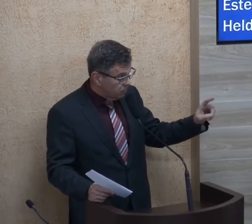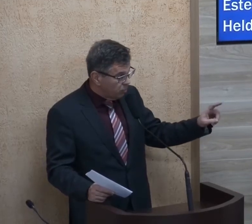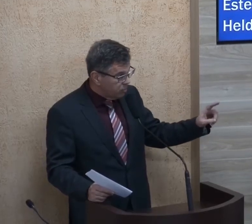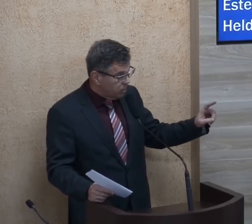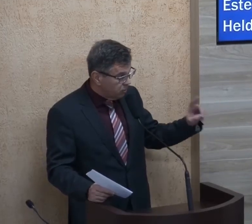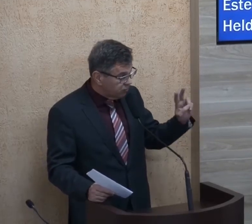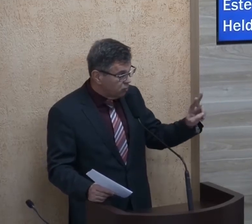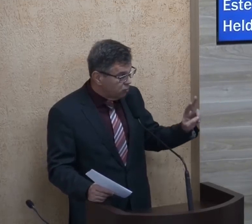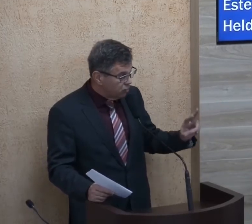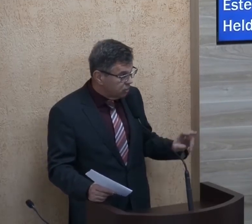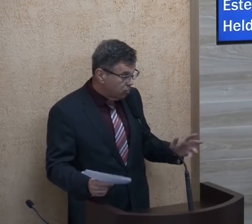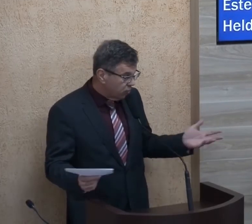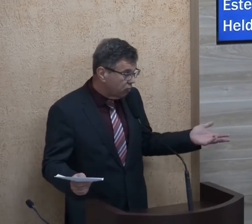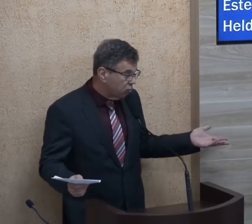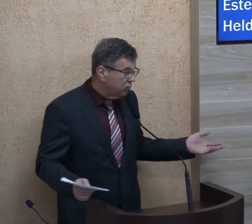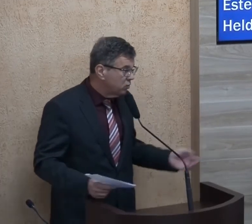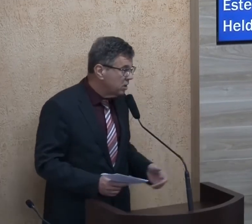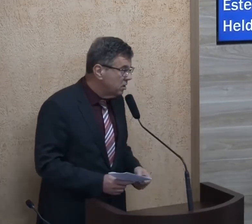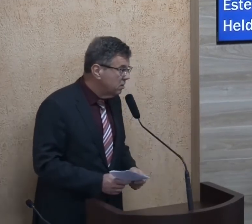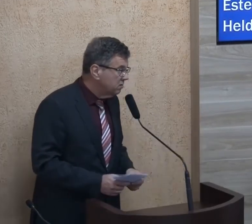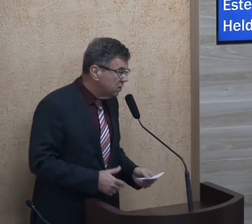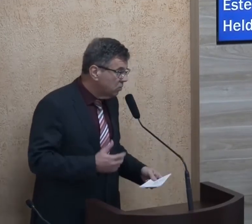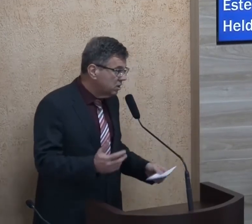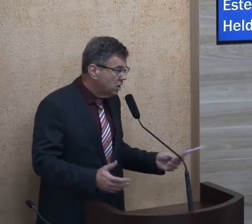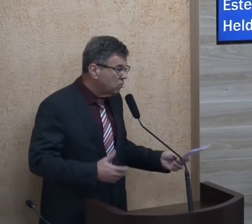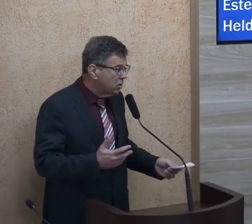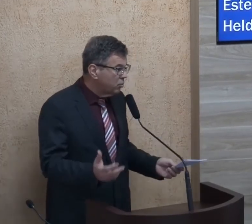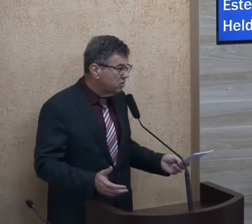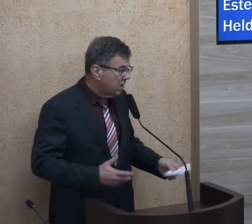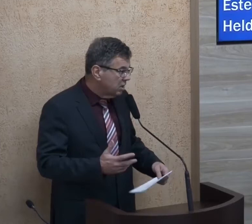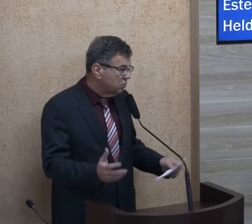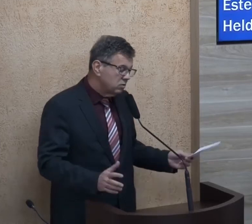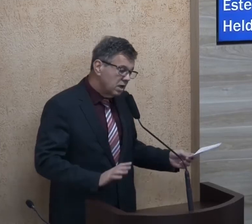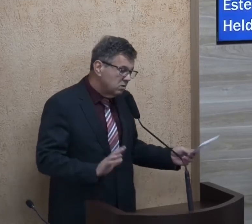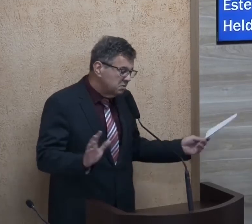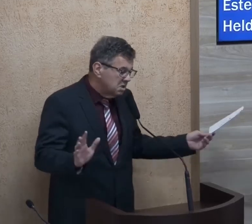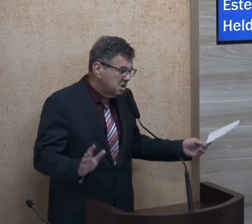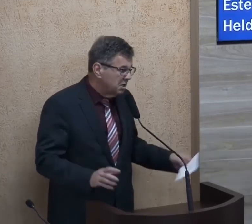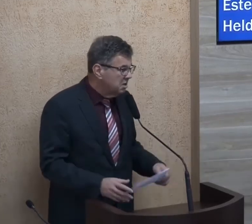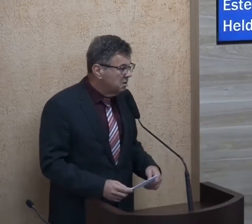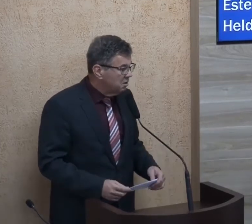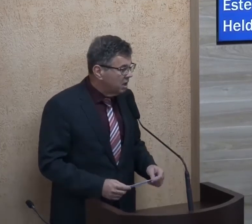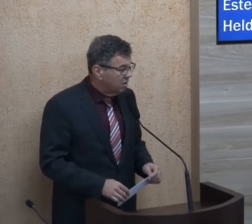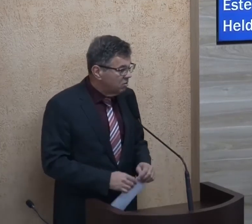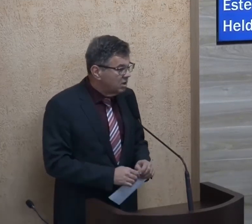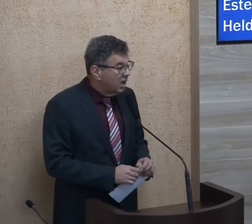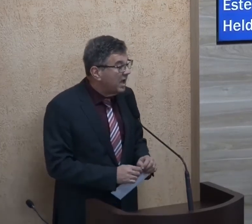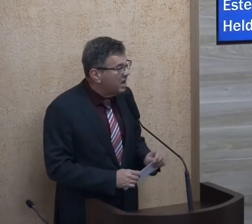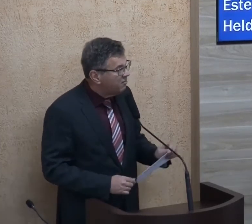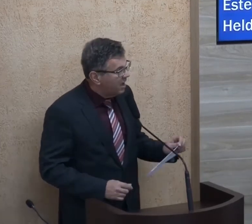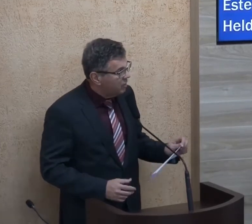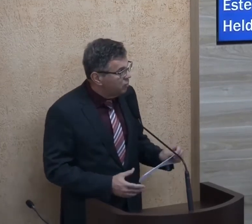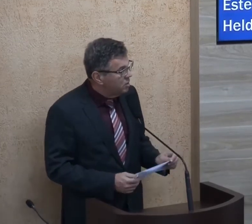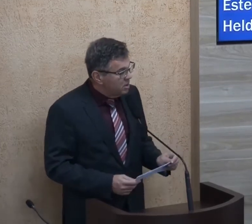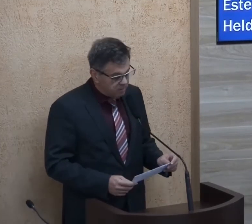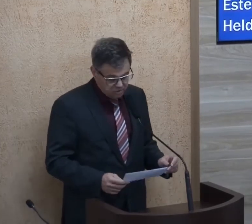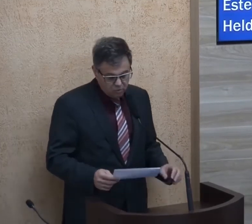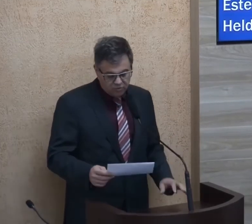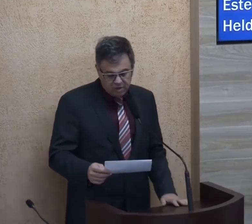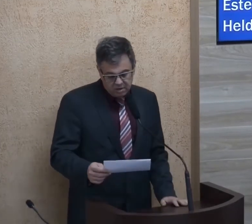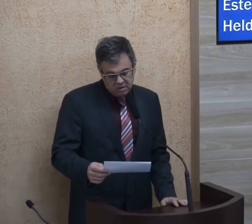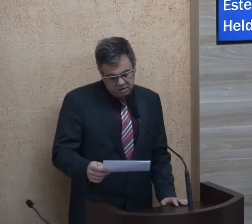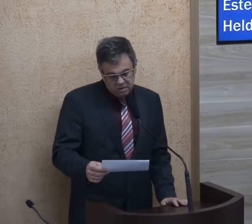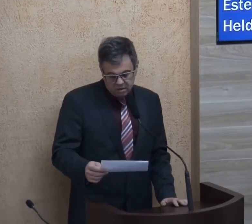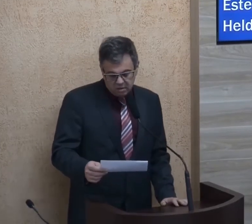Mir? Não é o primeiro, é o segundo, então por isso que eu estou vindo aqui, senão eu teria contemporizado isso daí, não teria, né, eu teria relevado. Mas